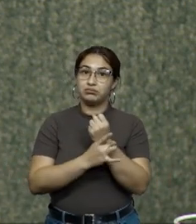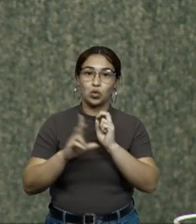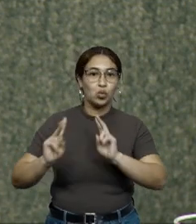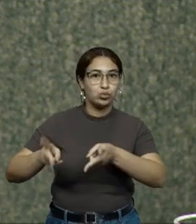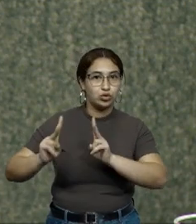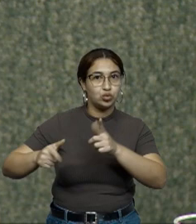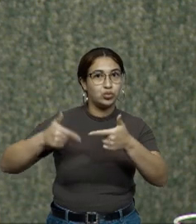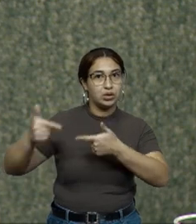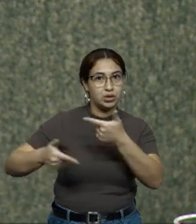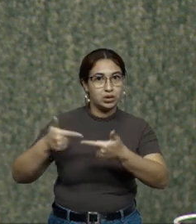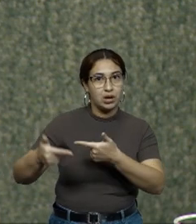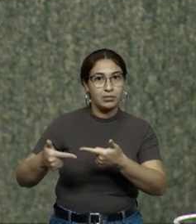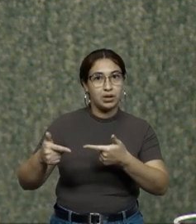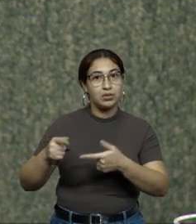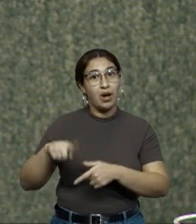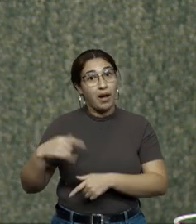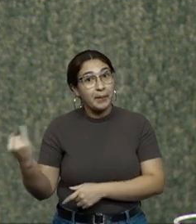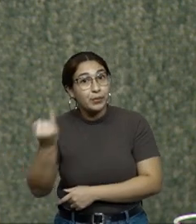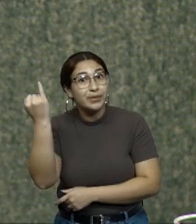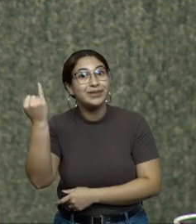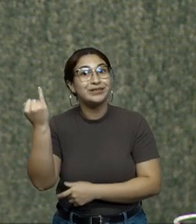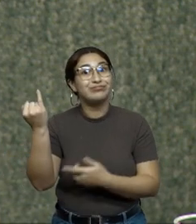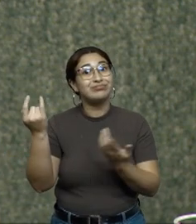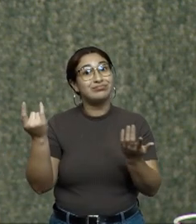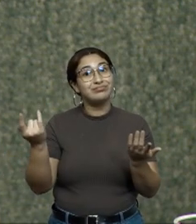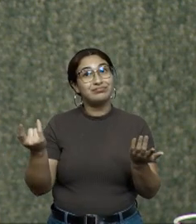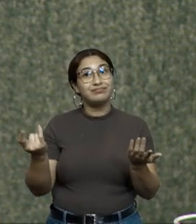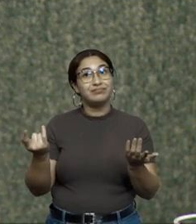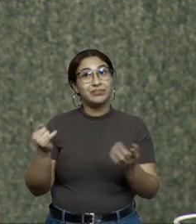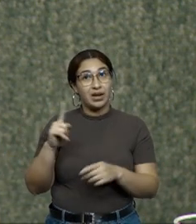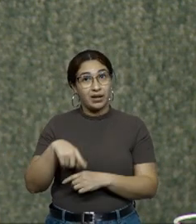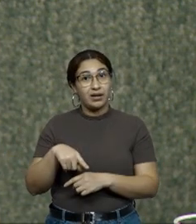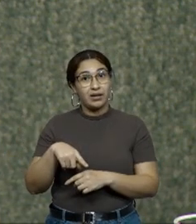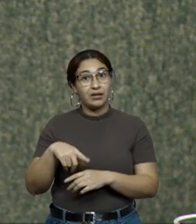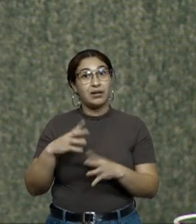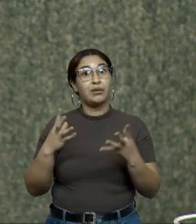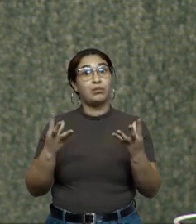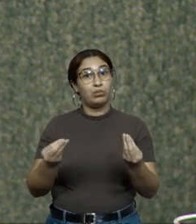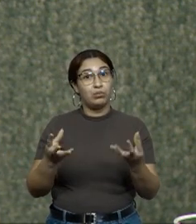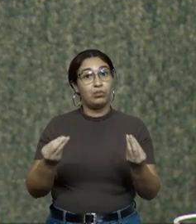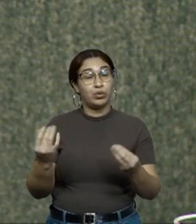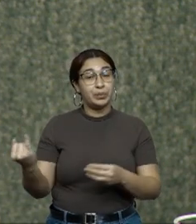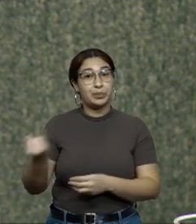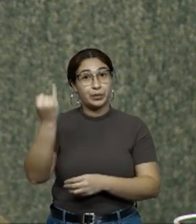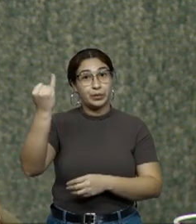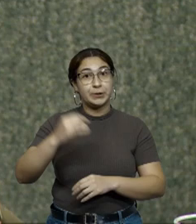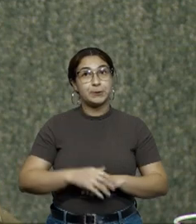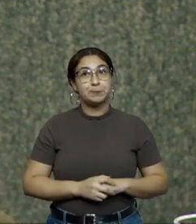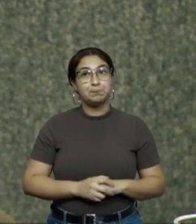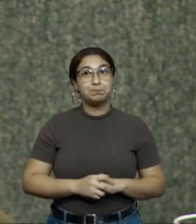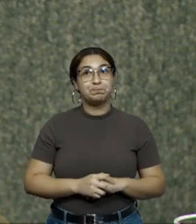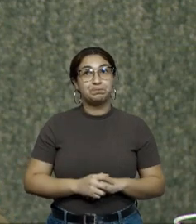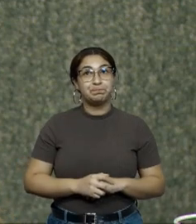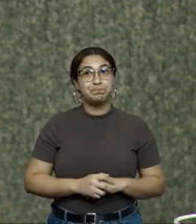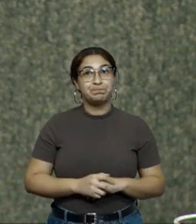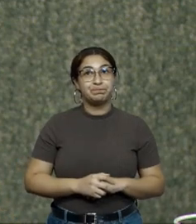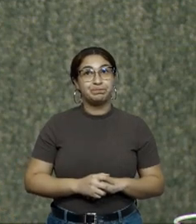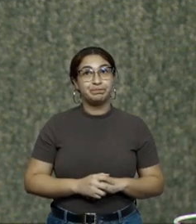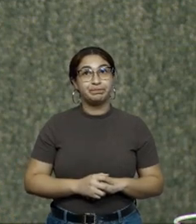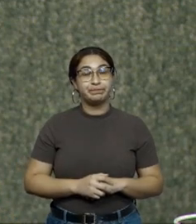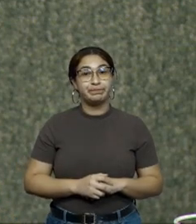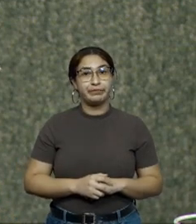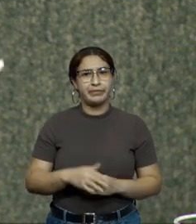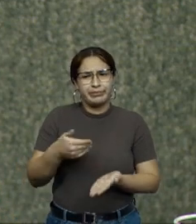garantia do emprego foi importante isso foi muito então não poderia ser